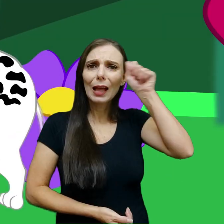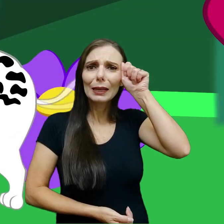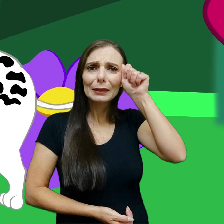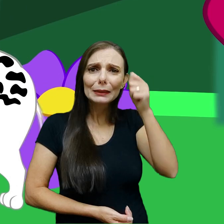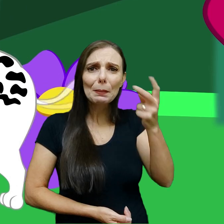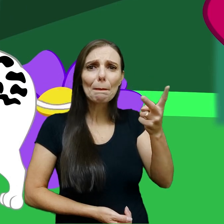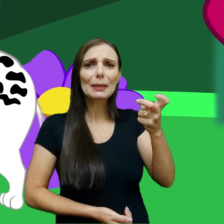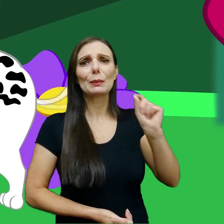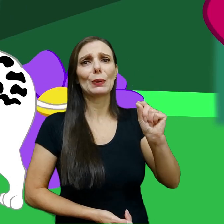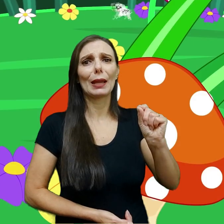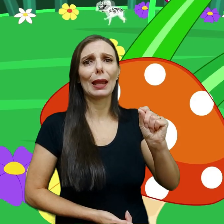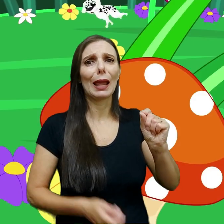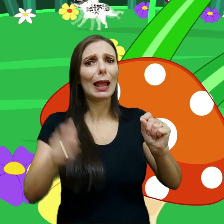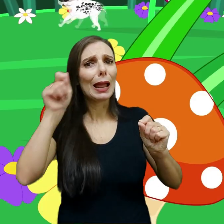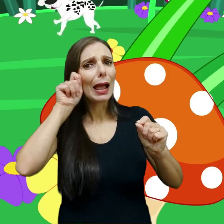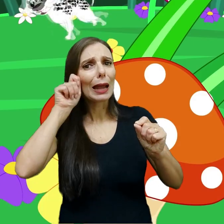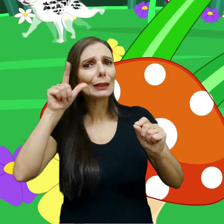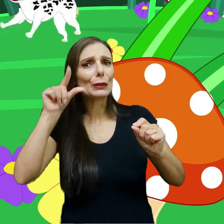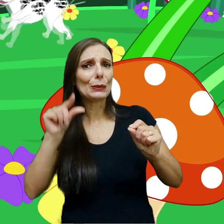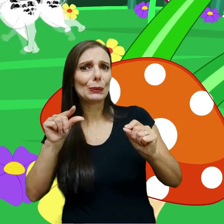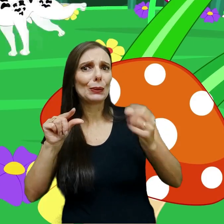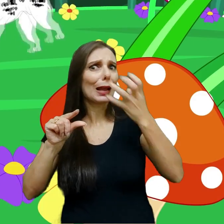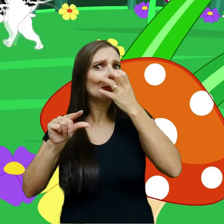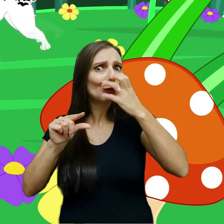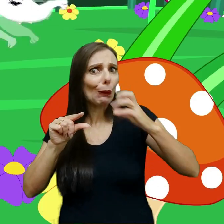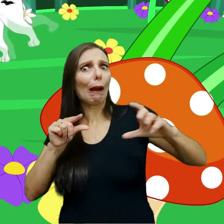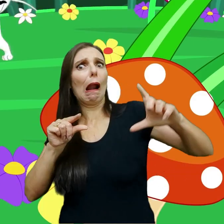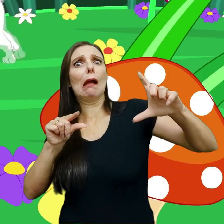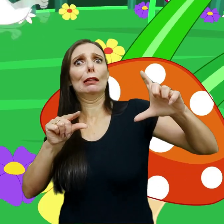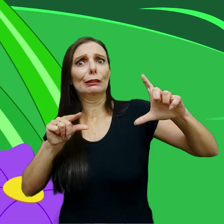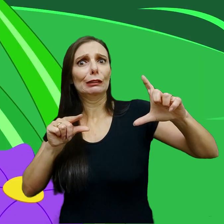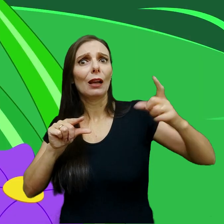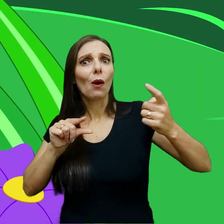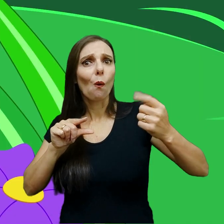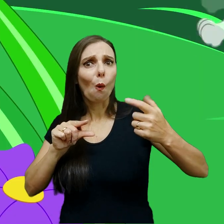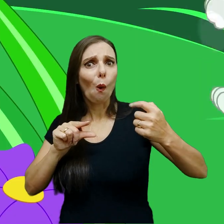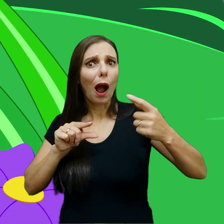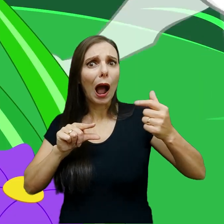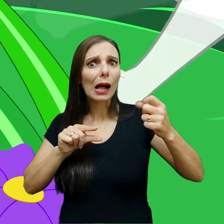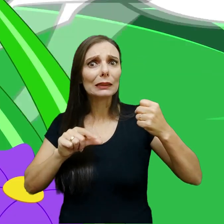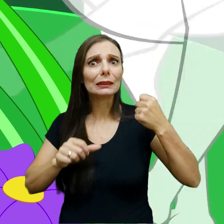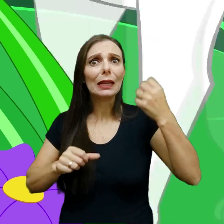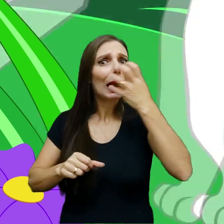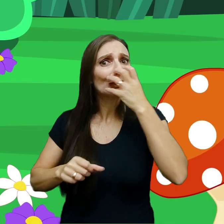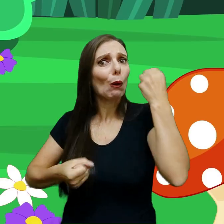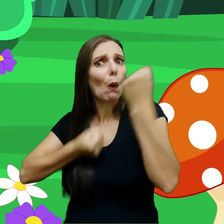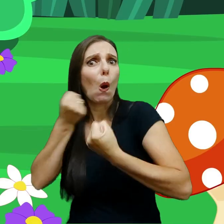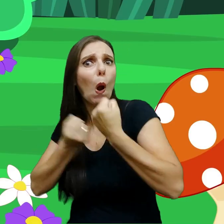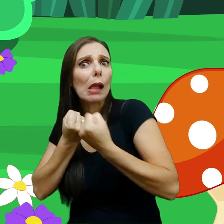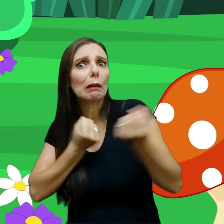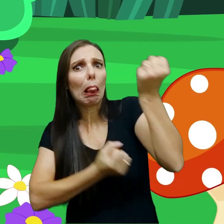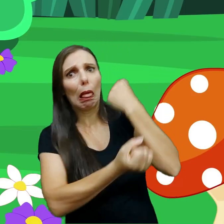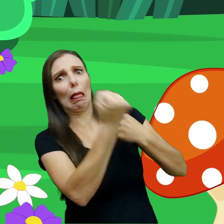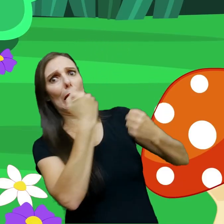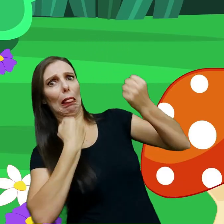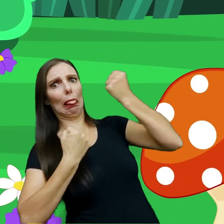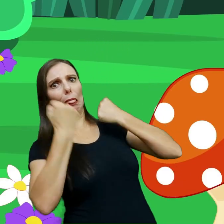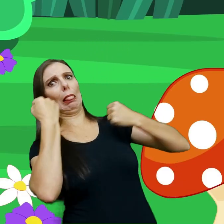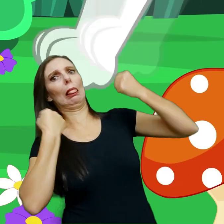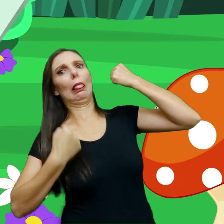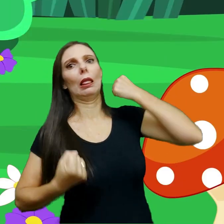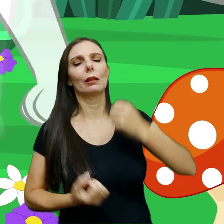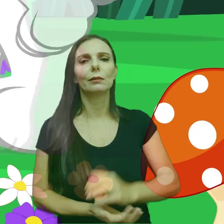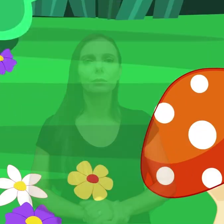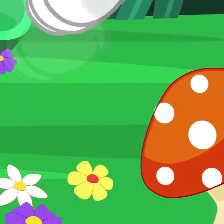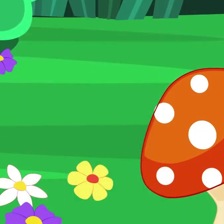ela percebeu o quanto era pequena ao lado do cão. Ela quase foi esmagada pelas patas do filhote